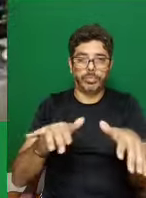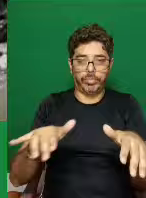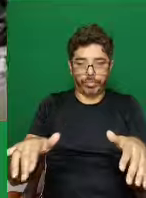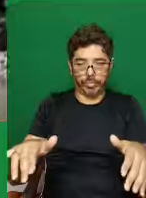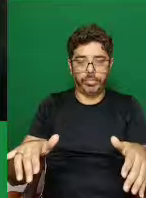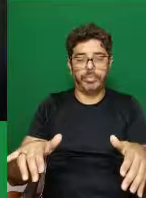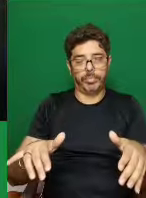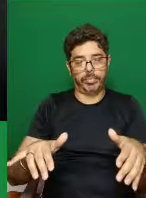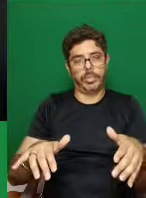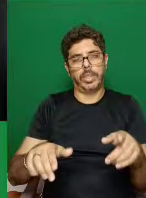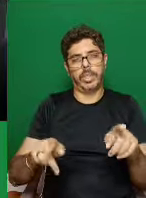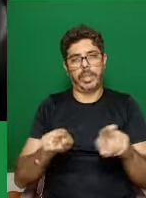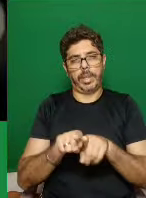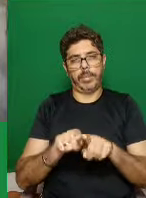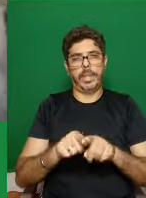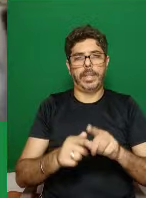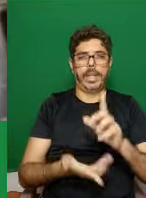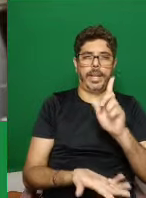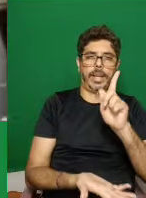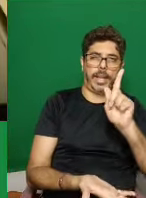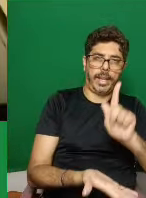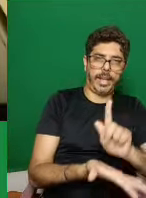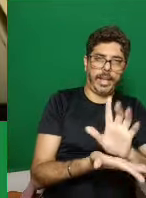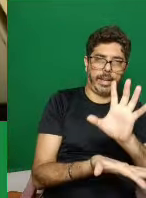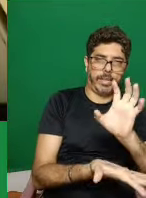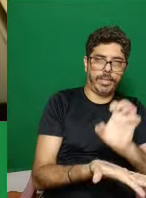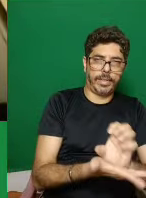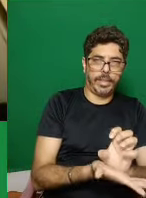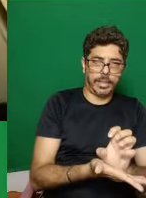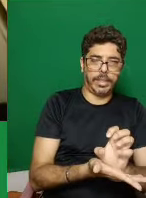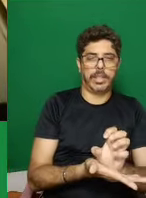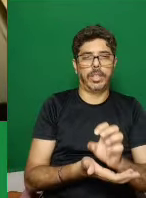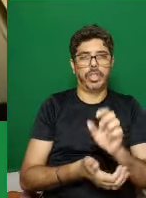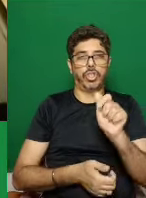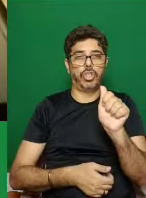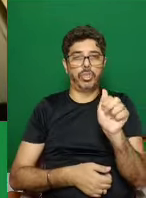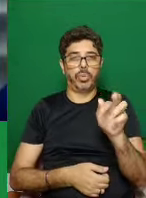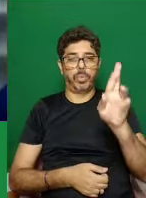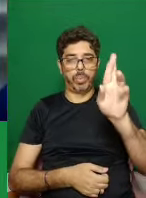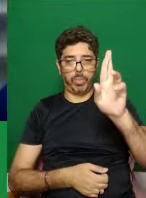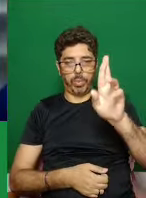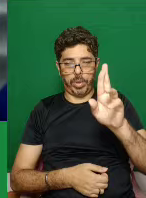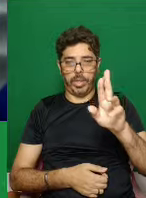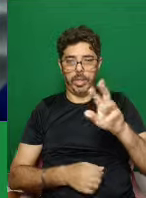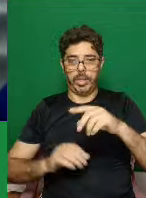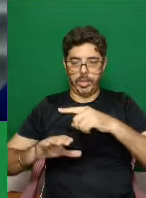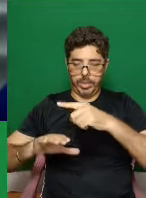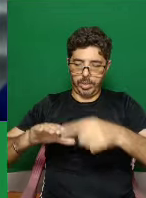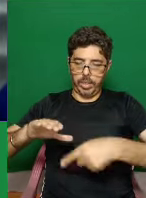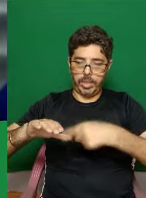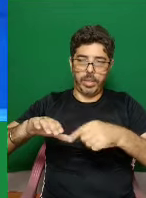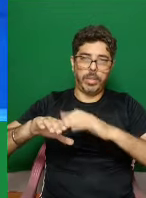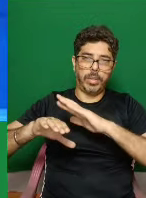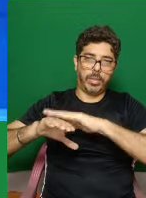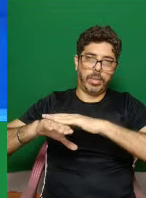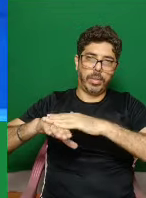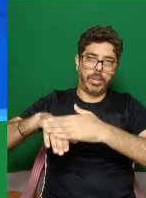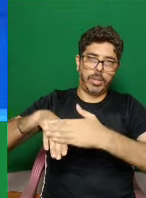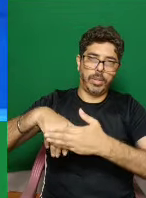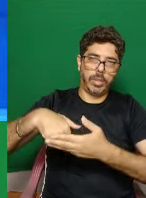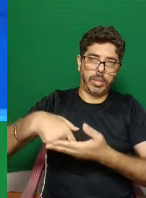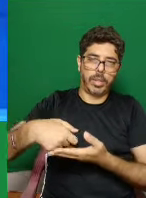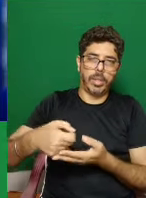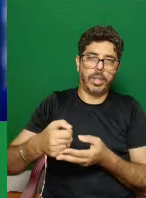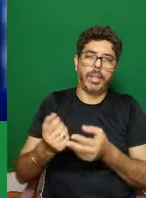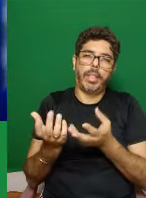ar. Já as partículas dielétricas são mantidas na superfície do rotor, perdem a sua carga lentamente e em seguida